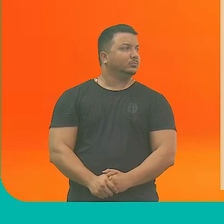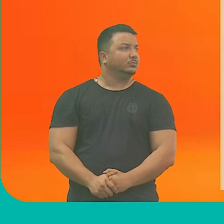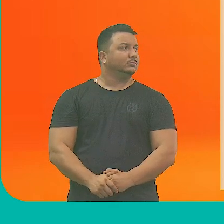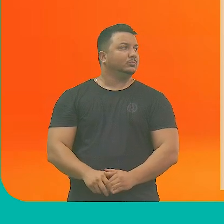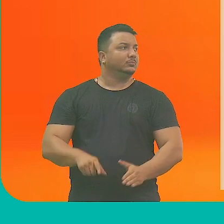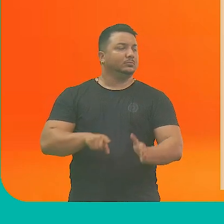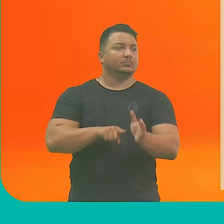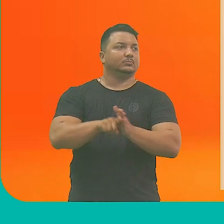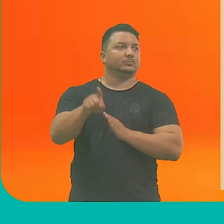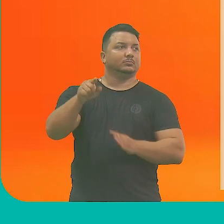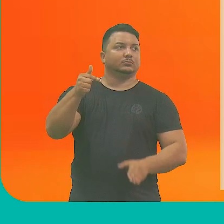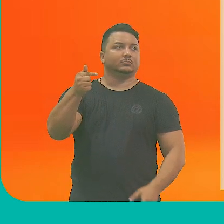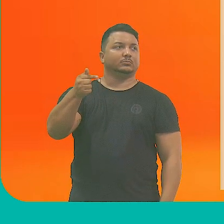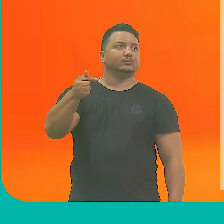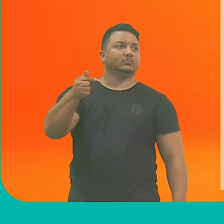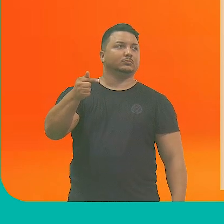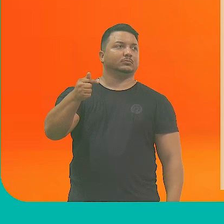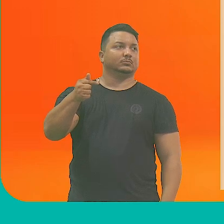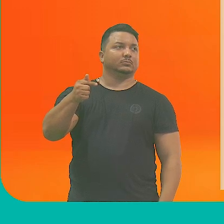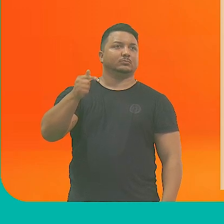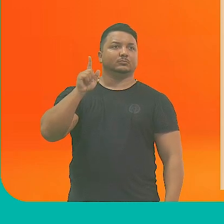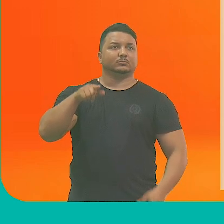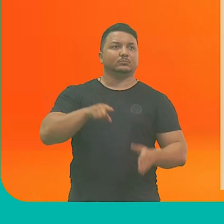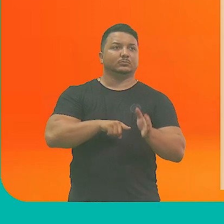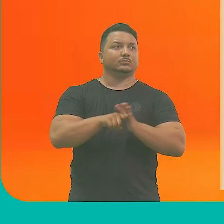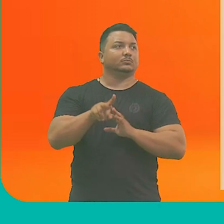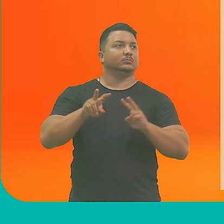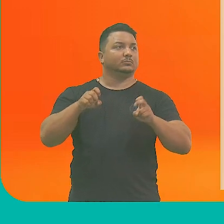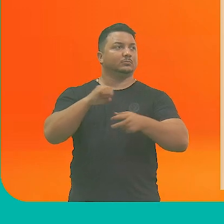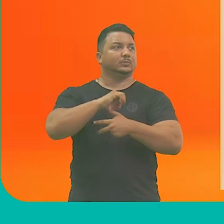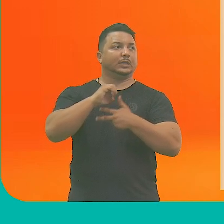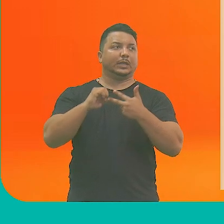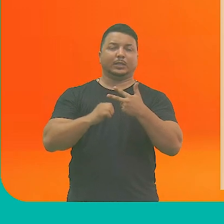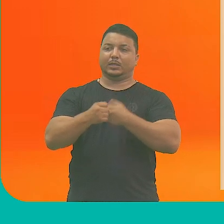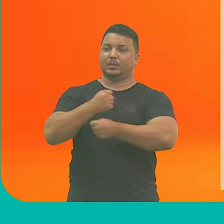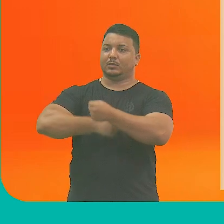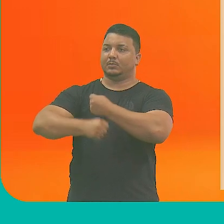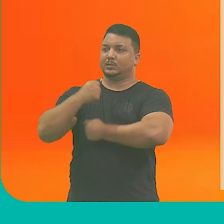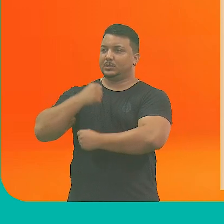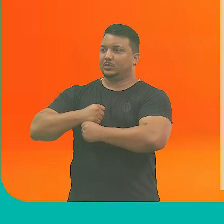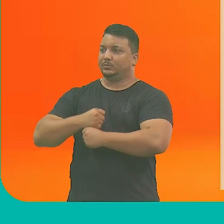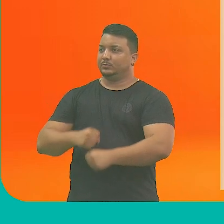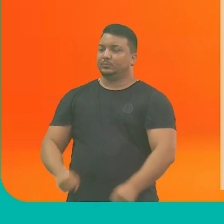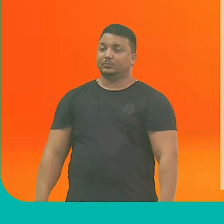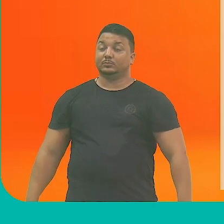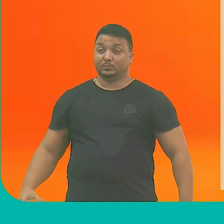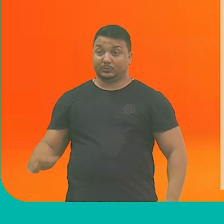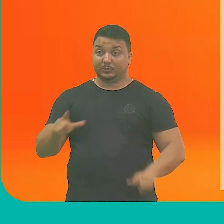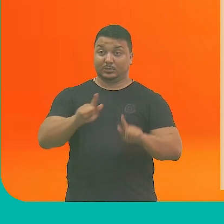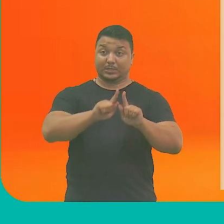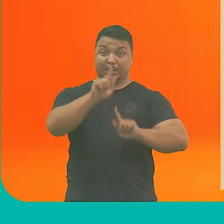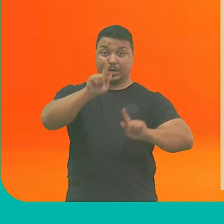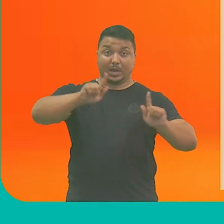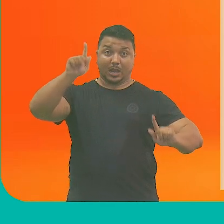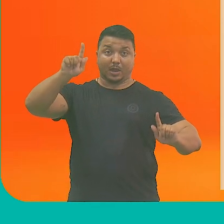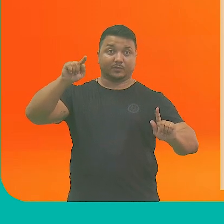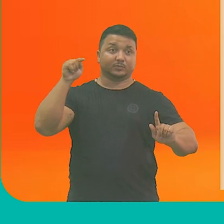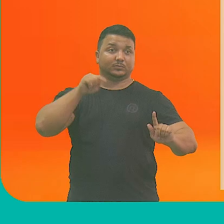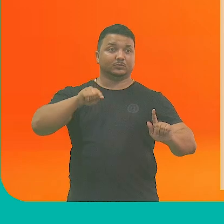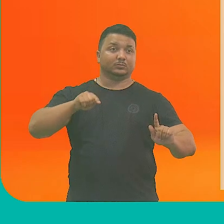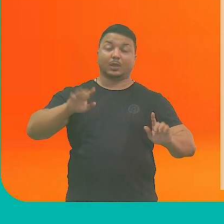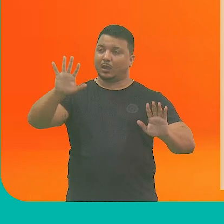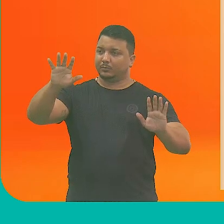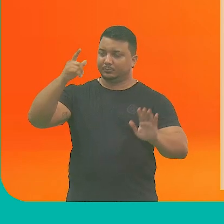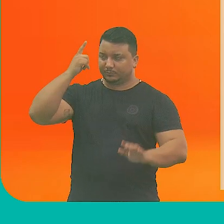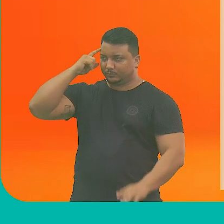Questão 7, outra questão do Enem do ano passado. O gráfico expõe deixa